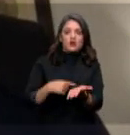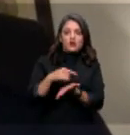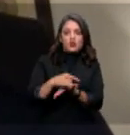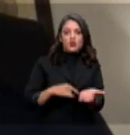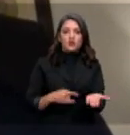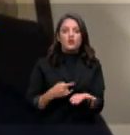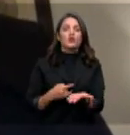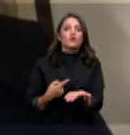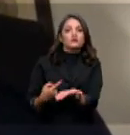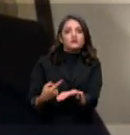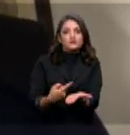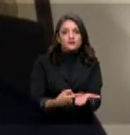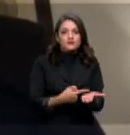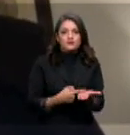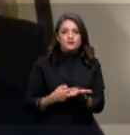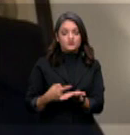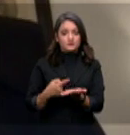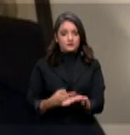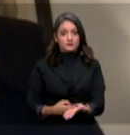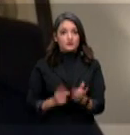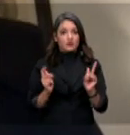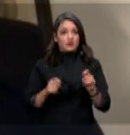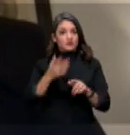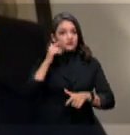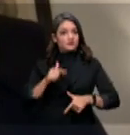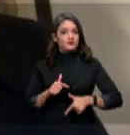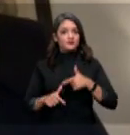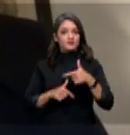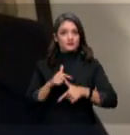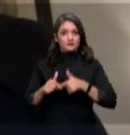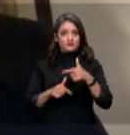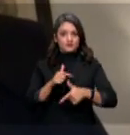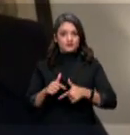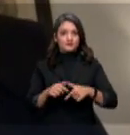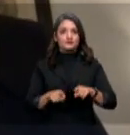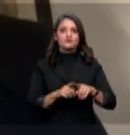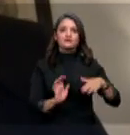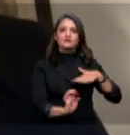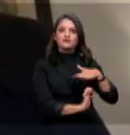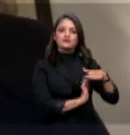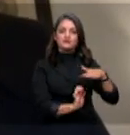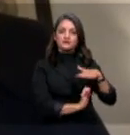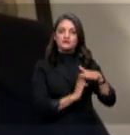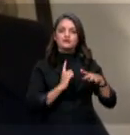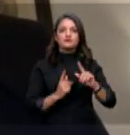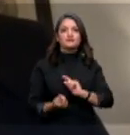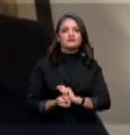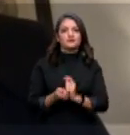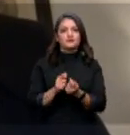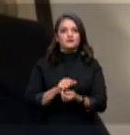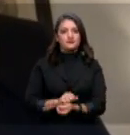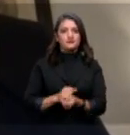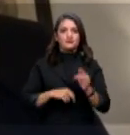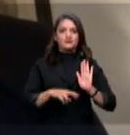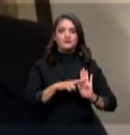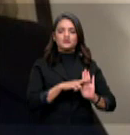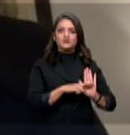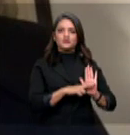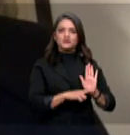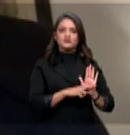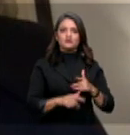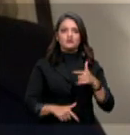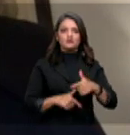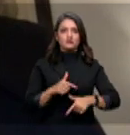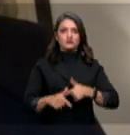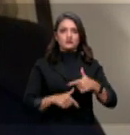coletiva ao permitir que os próprios trabalhadores e empregadores possam ajustar as normas trabalhistas que